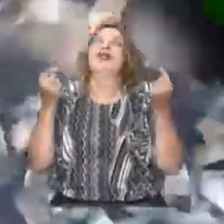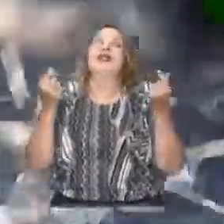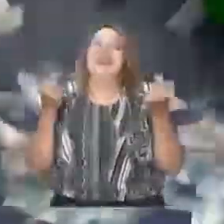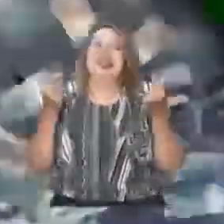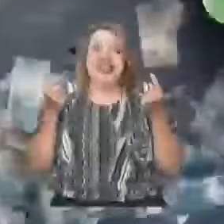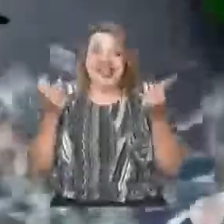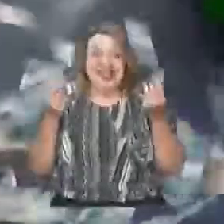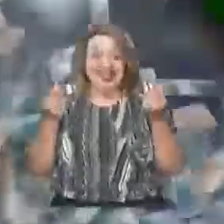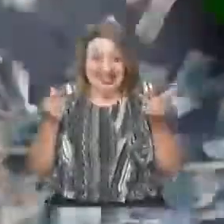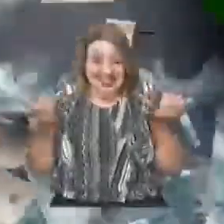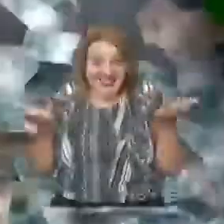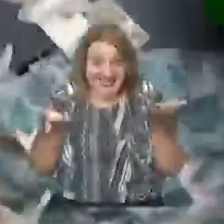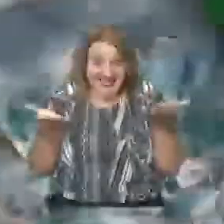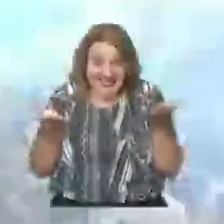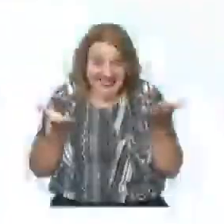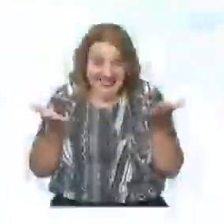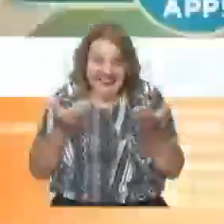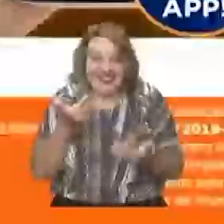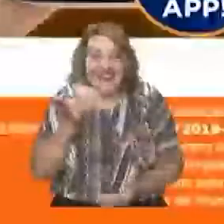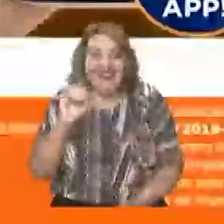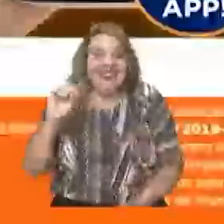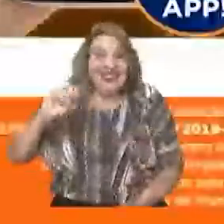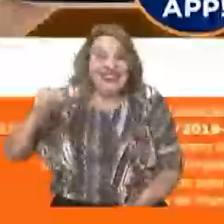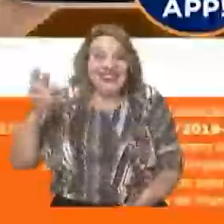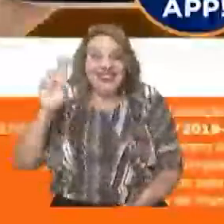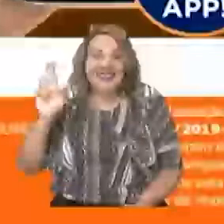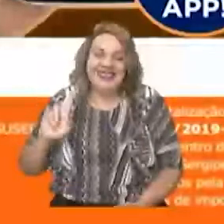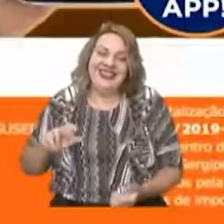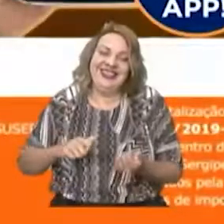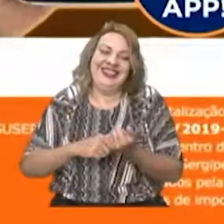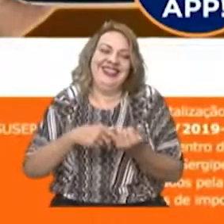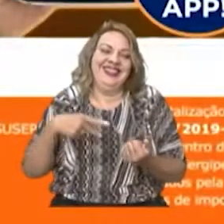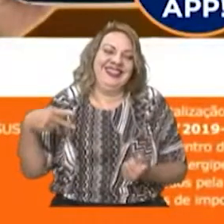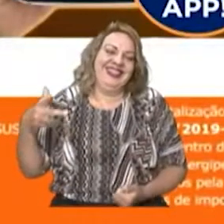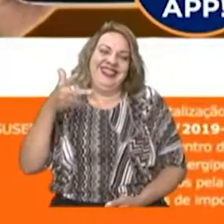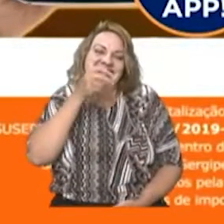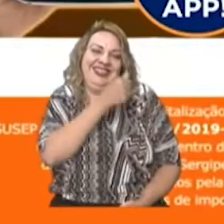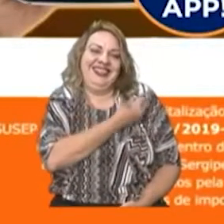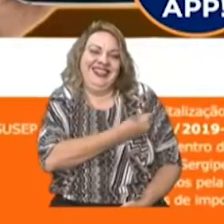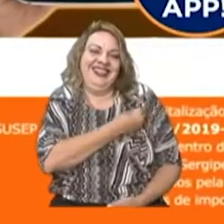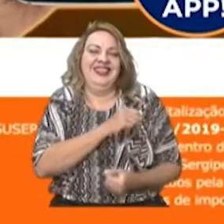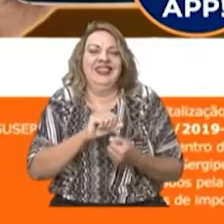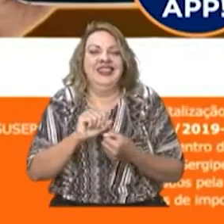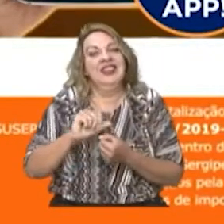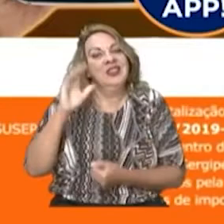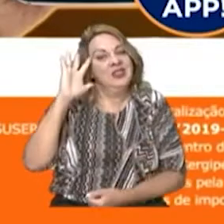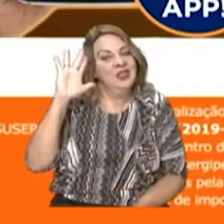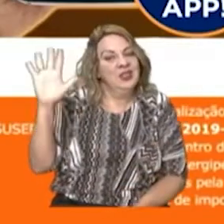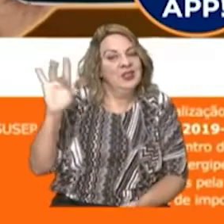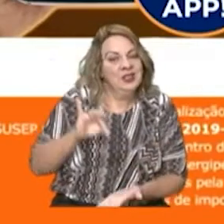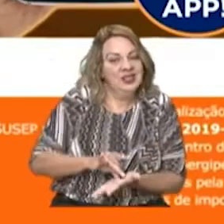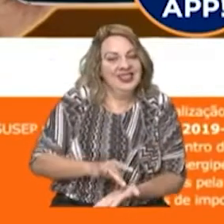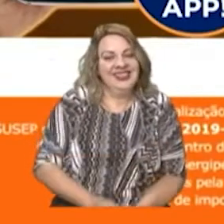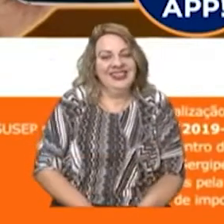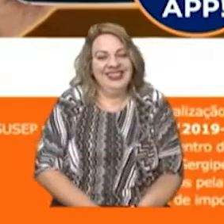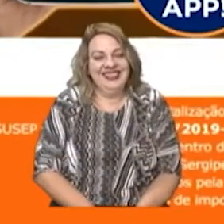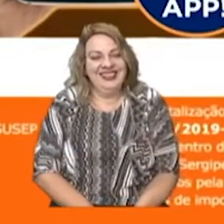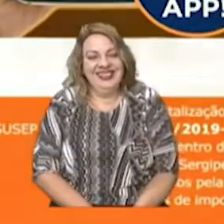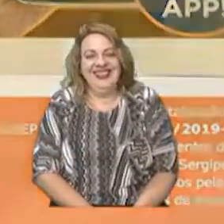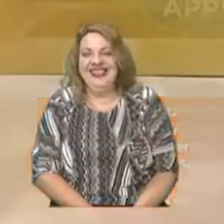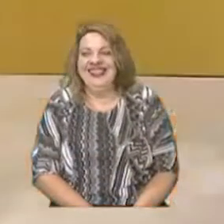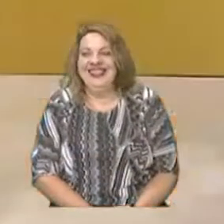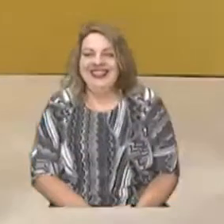Cap. Só no quarto prêmio são 100 mil em dinheiro. Caju Cap. Salvando vidas e realizando sonhos.